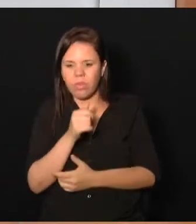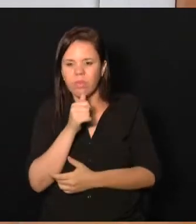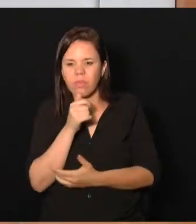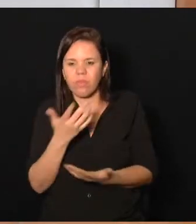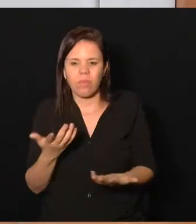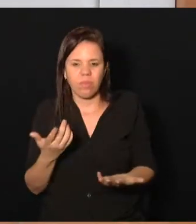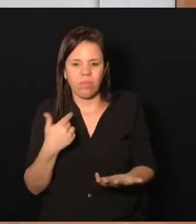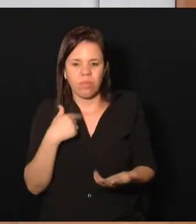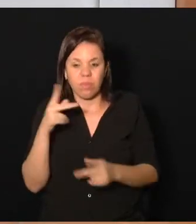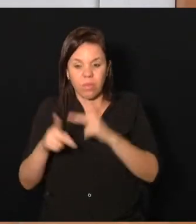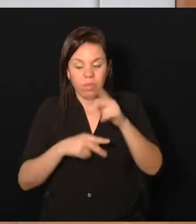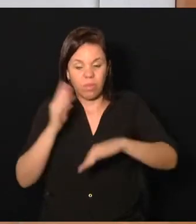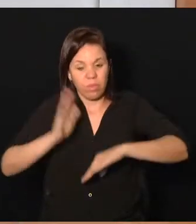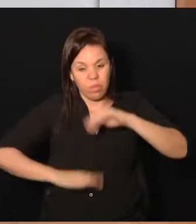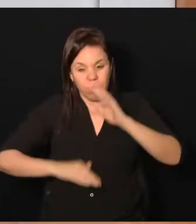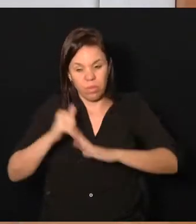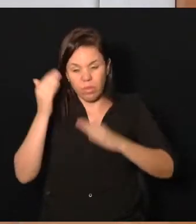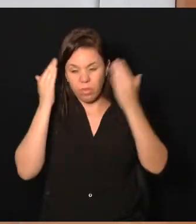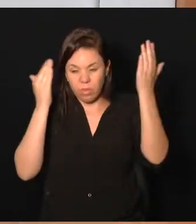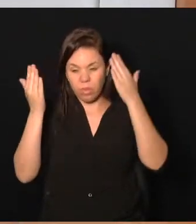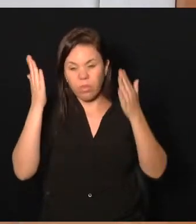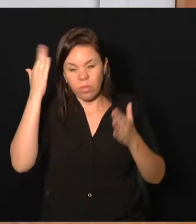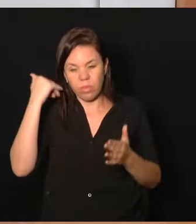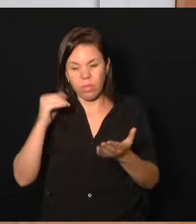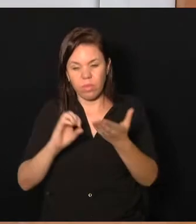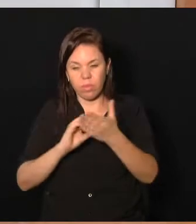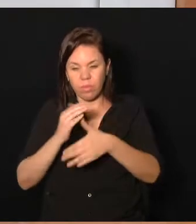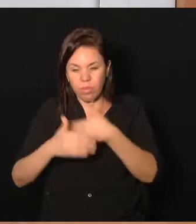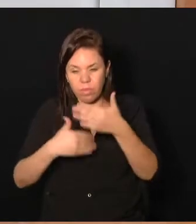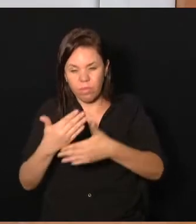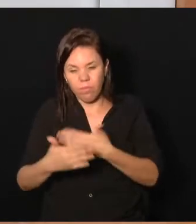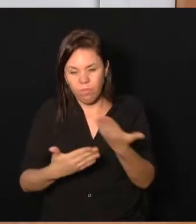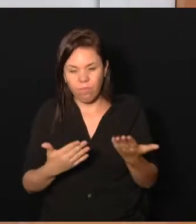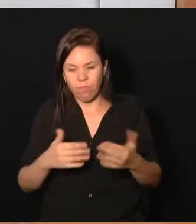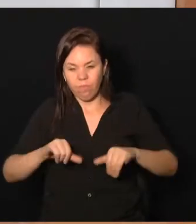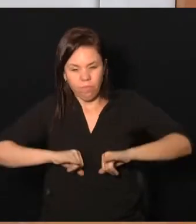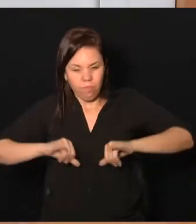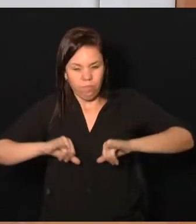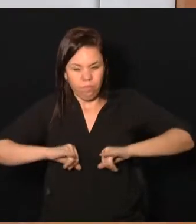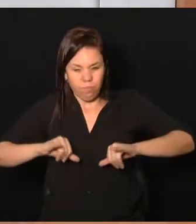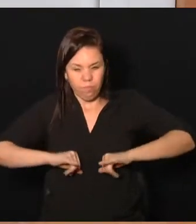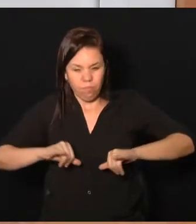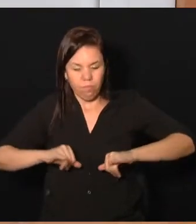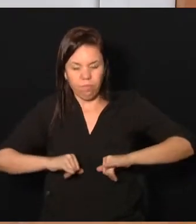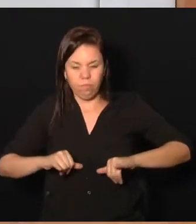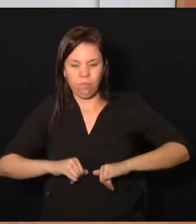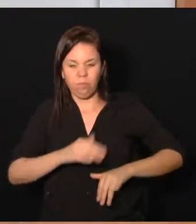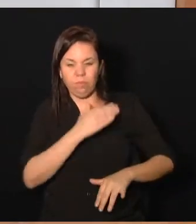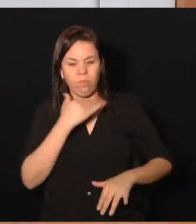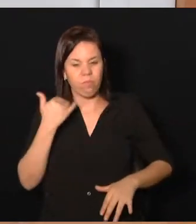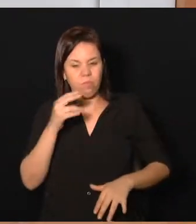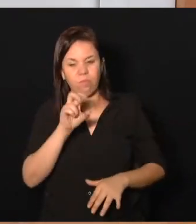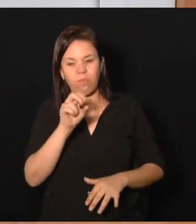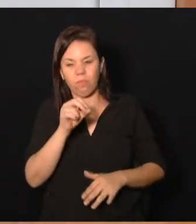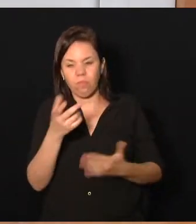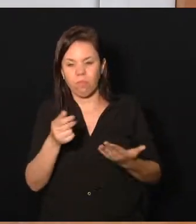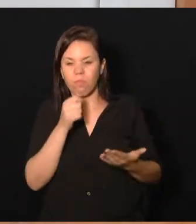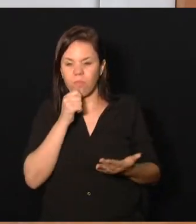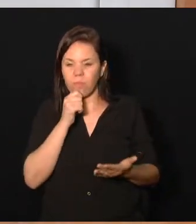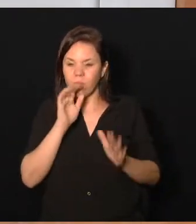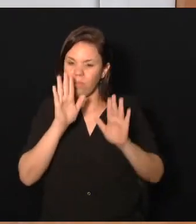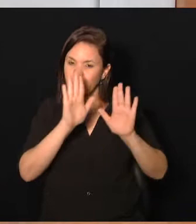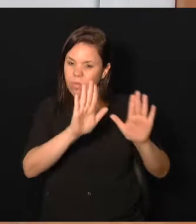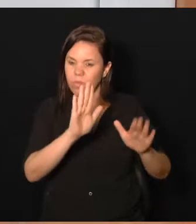psicólogos entendem bem isso. Eu não fechei aquele processo, mas talvez por questões